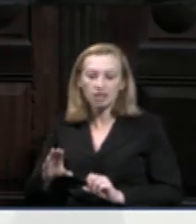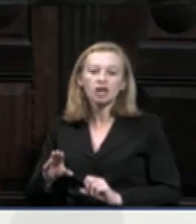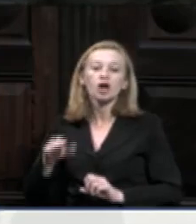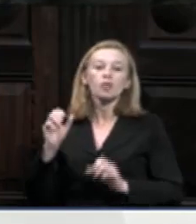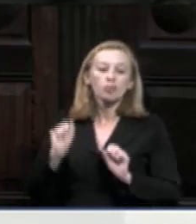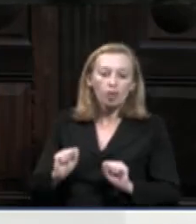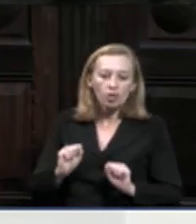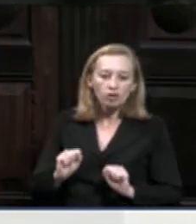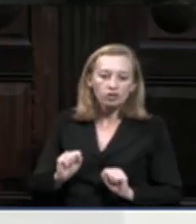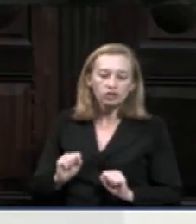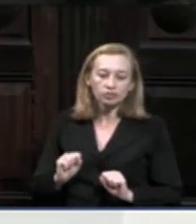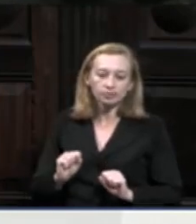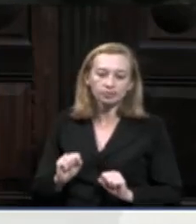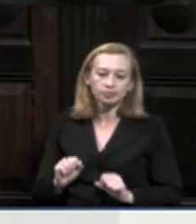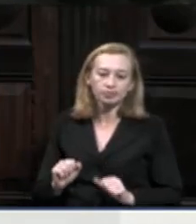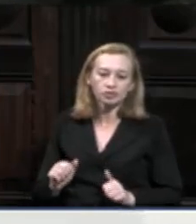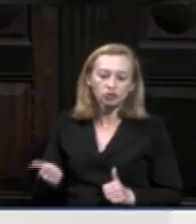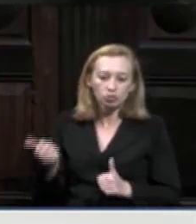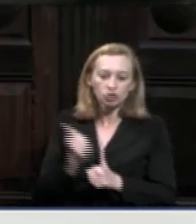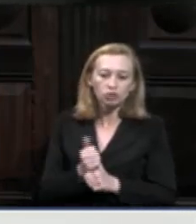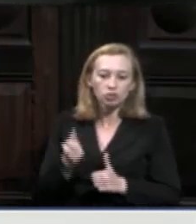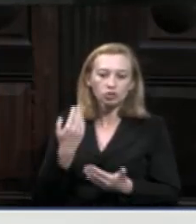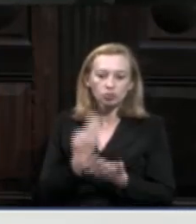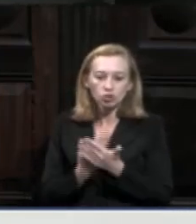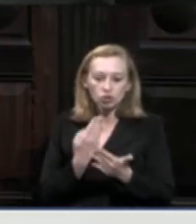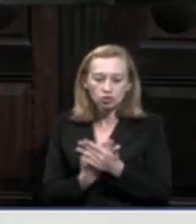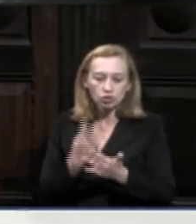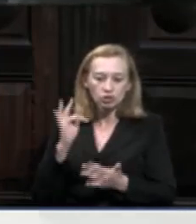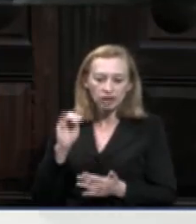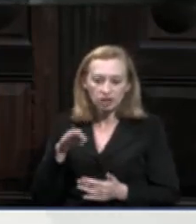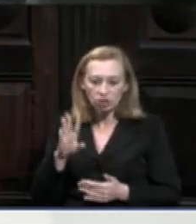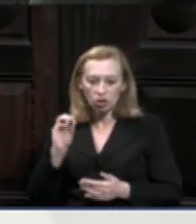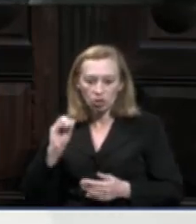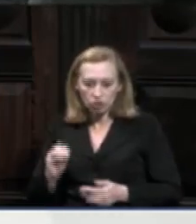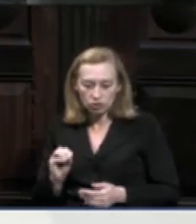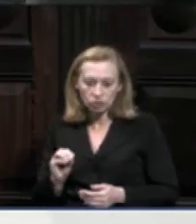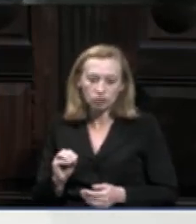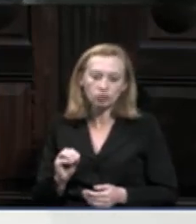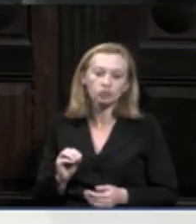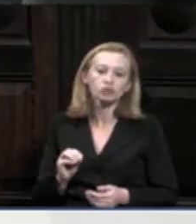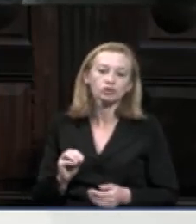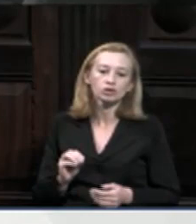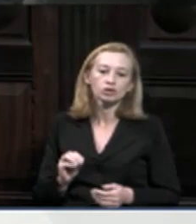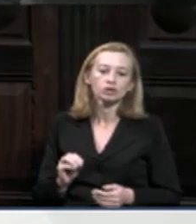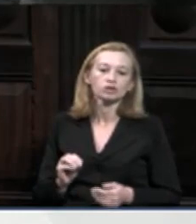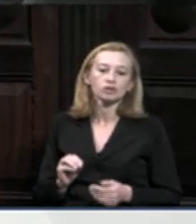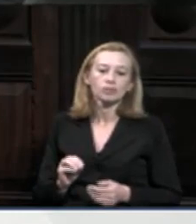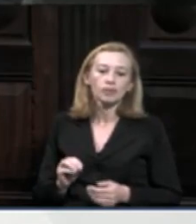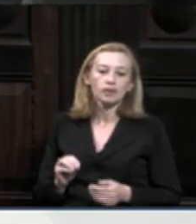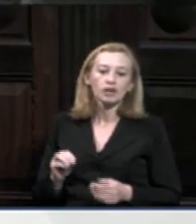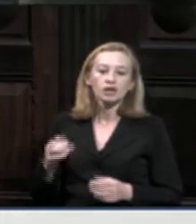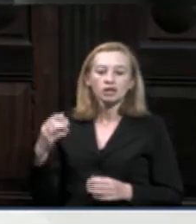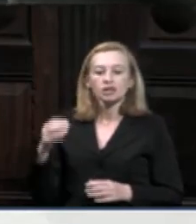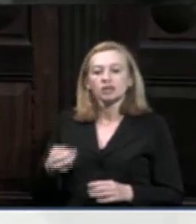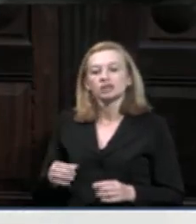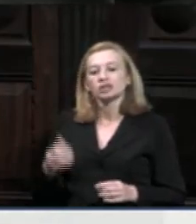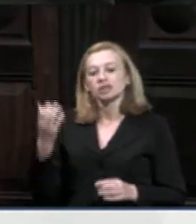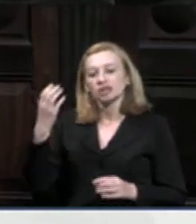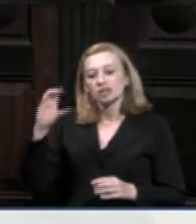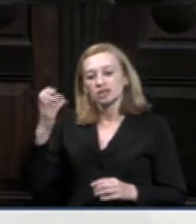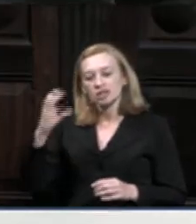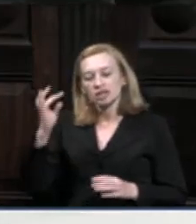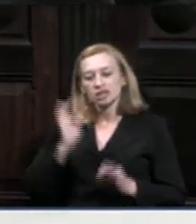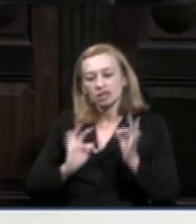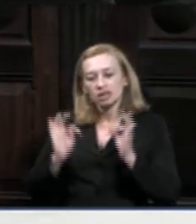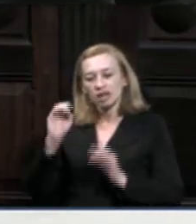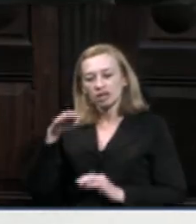Instituto Estadual Tecnológico, né, que seja assim uma espécie de primo dos Institutos Federais de Educação, Ciência e Tecnologia que nós temos no Rio de Janeiro.